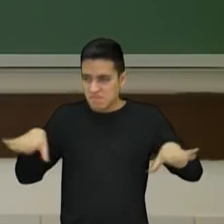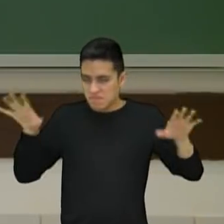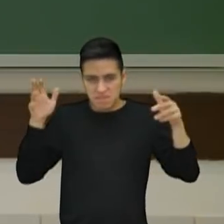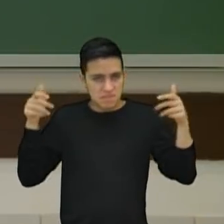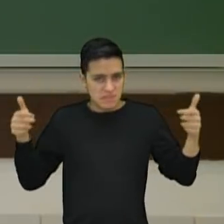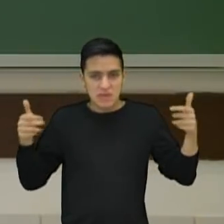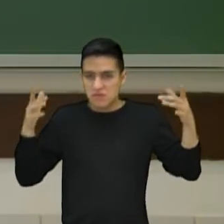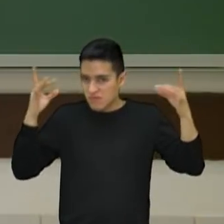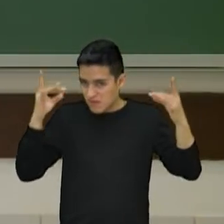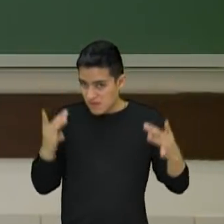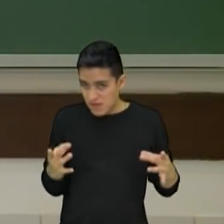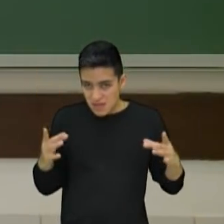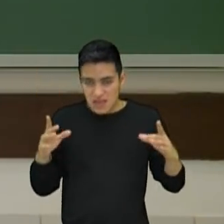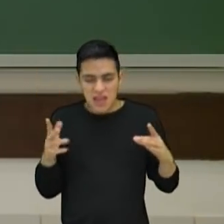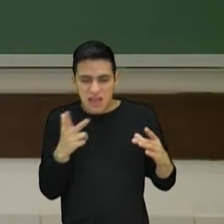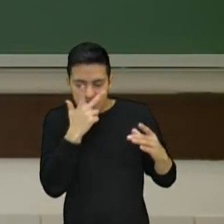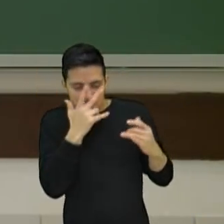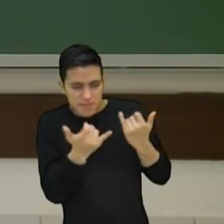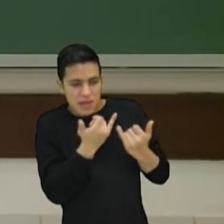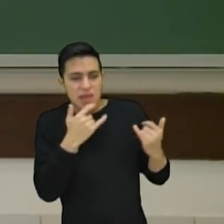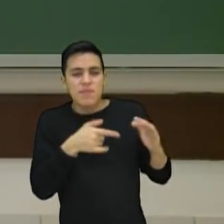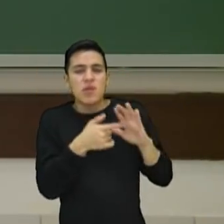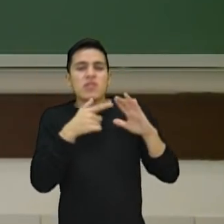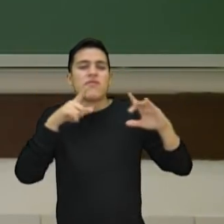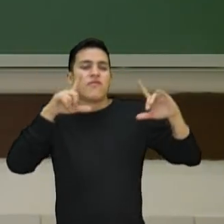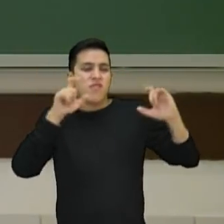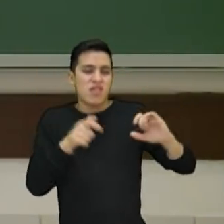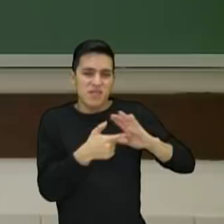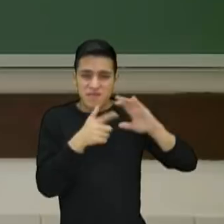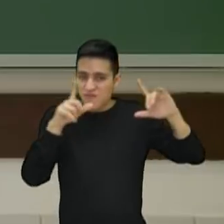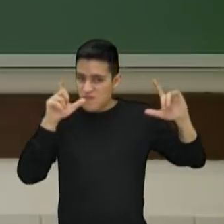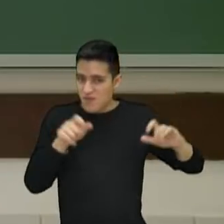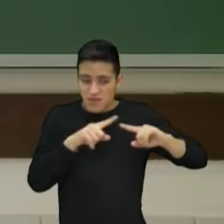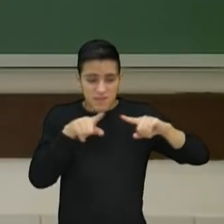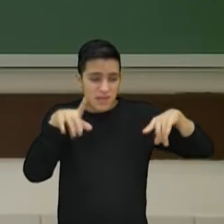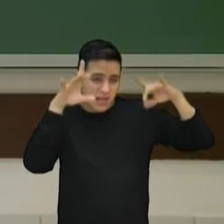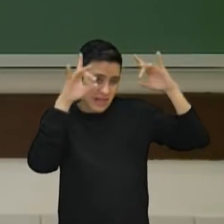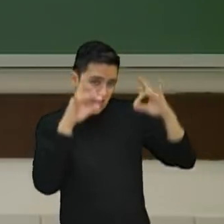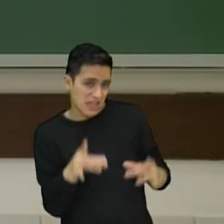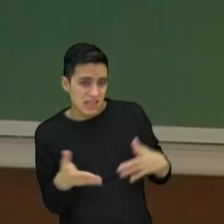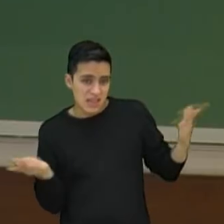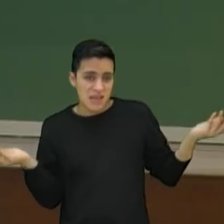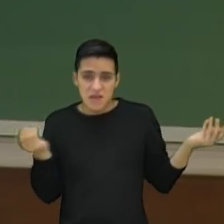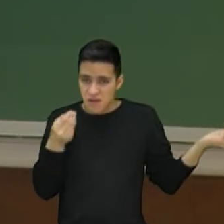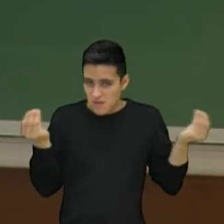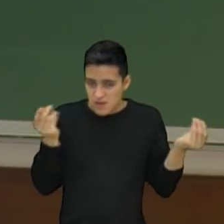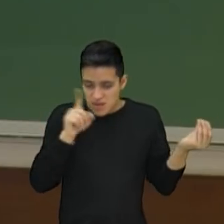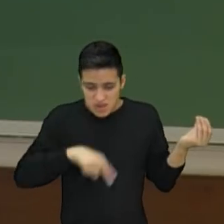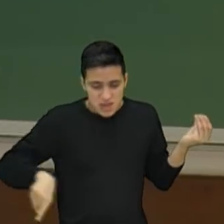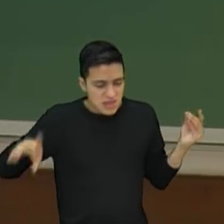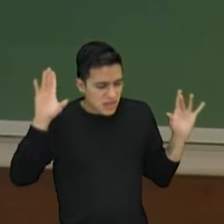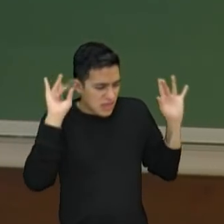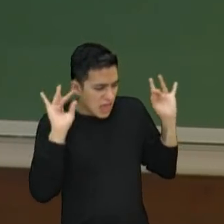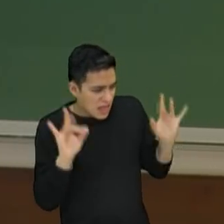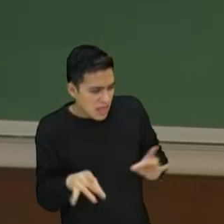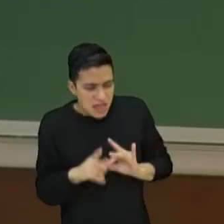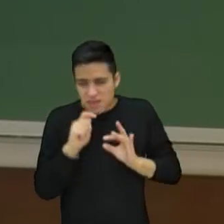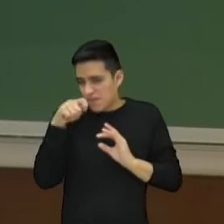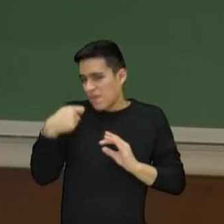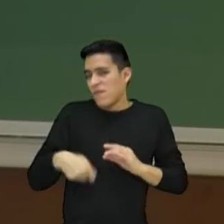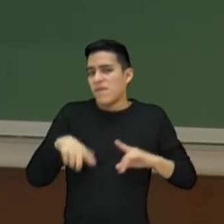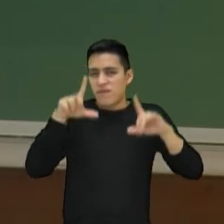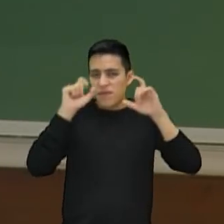Eu estou descrevendo essa sala, é como se eu estivesse mostrando em uma forma de foto a vocês. Como é esta sala? Essa é descrição, estou descrevendo